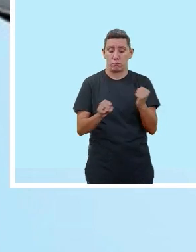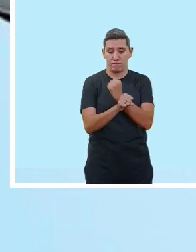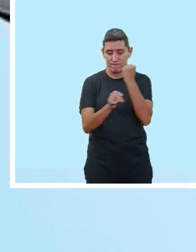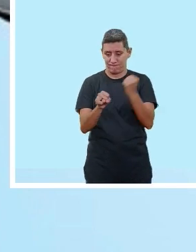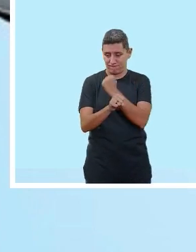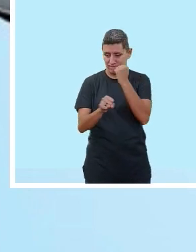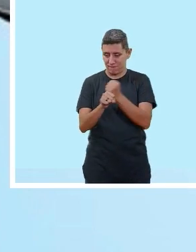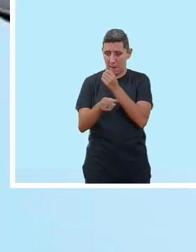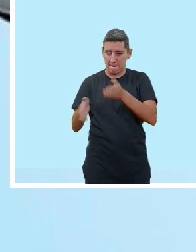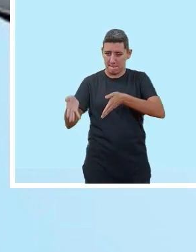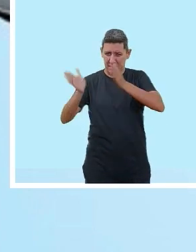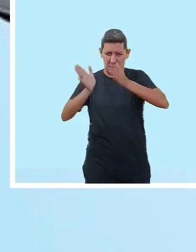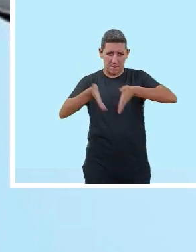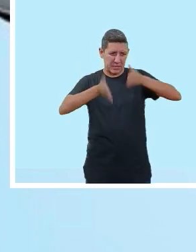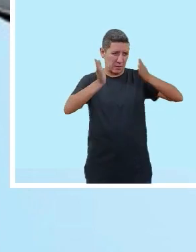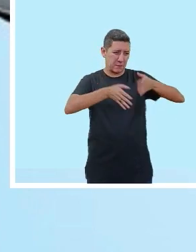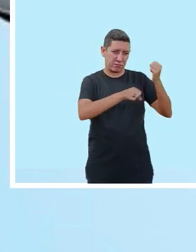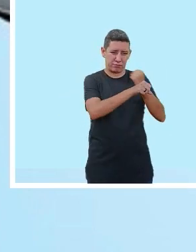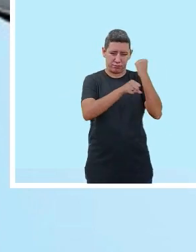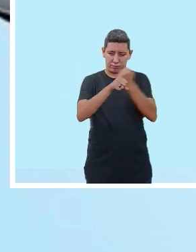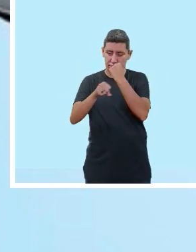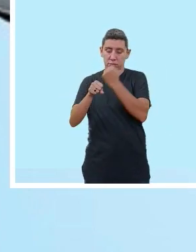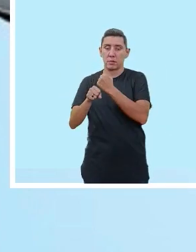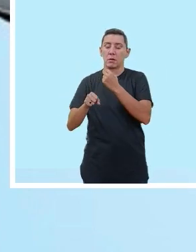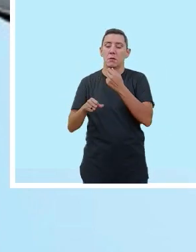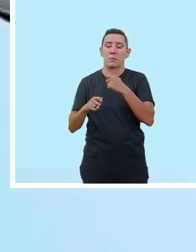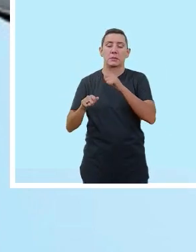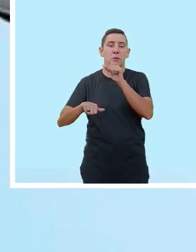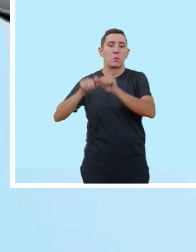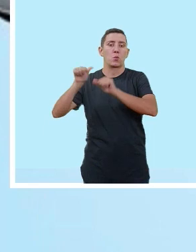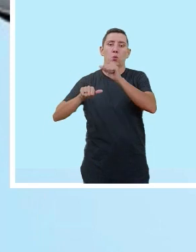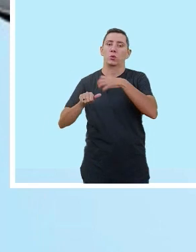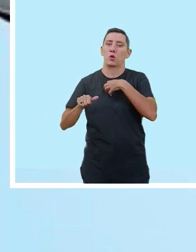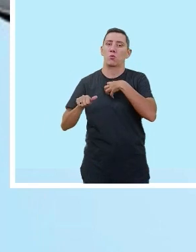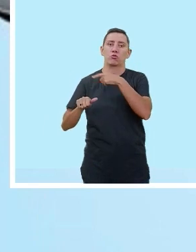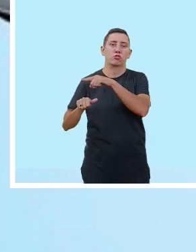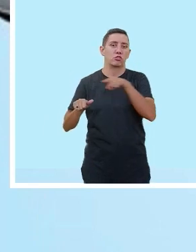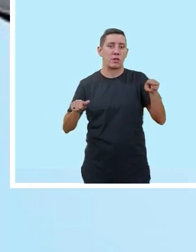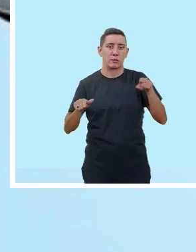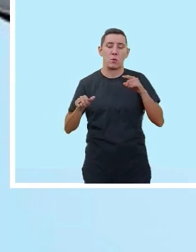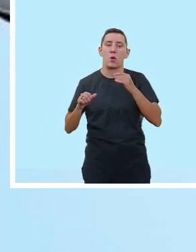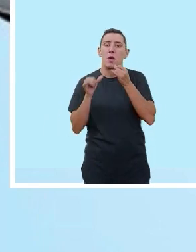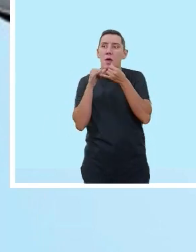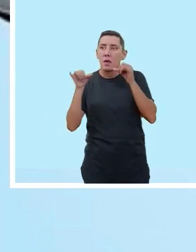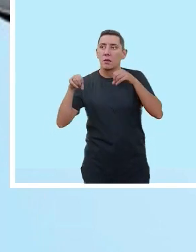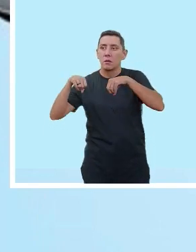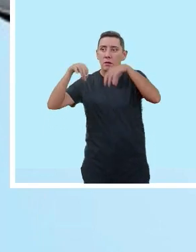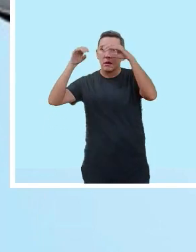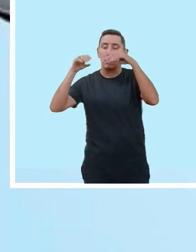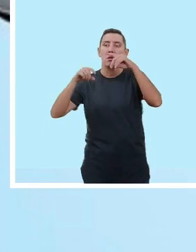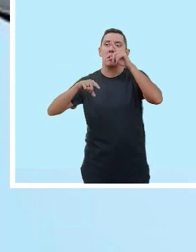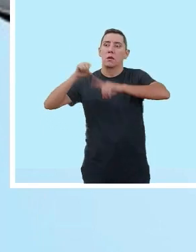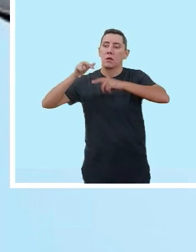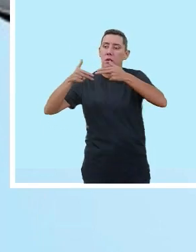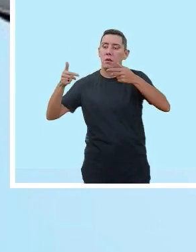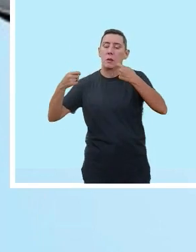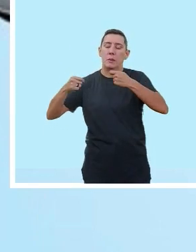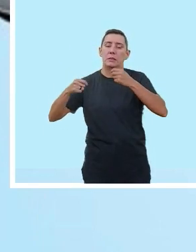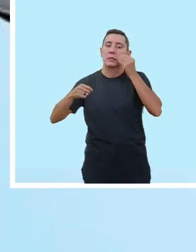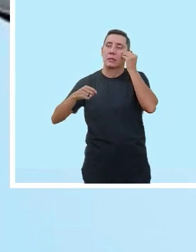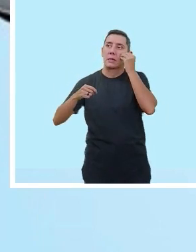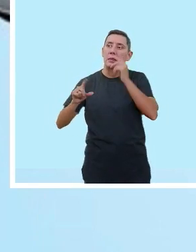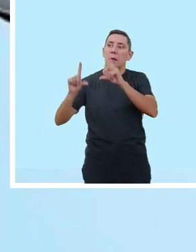sua matriz de geração e operação soluções e operações e equipamentos que permitam com que ele